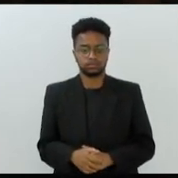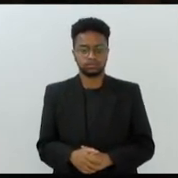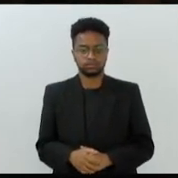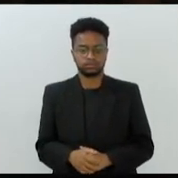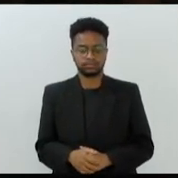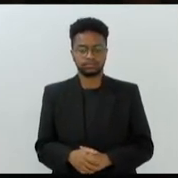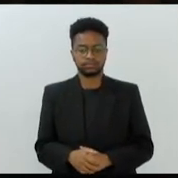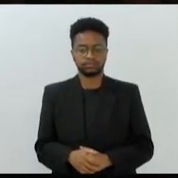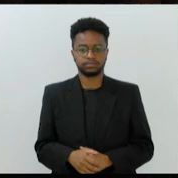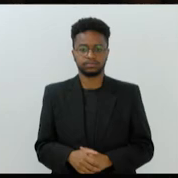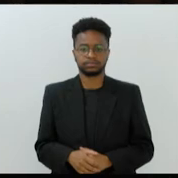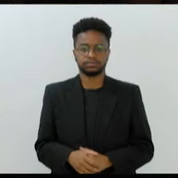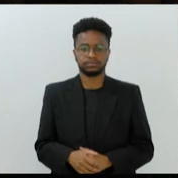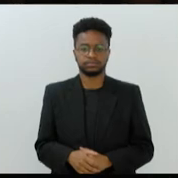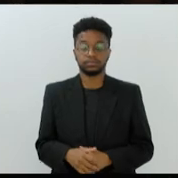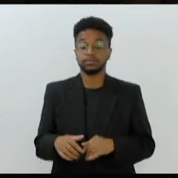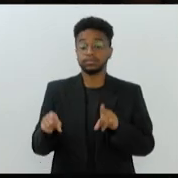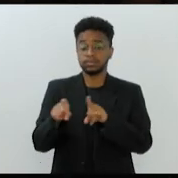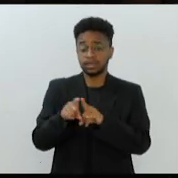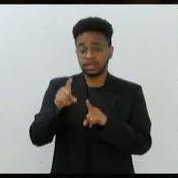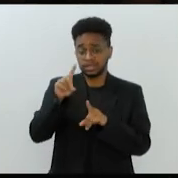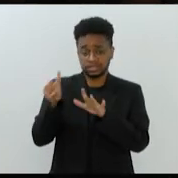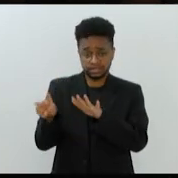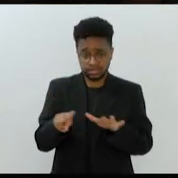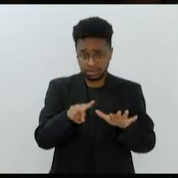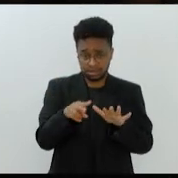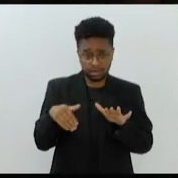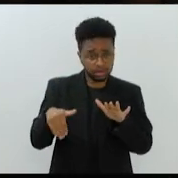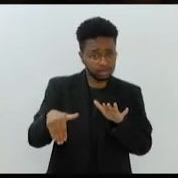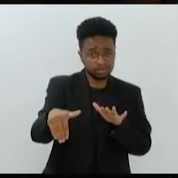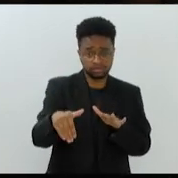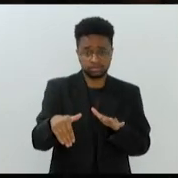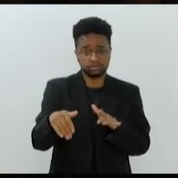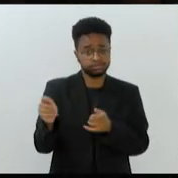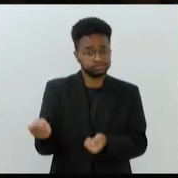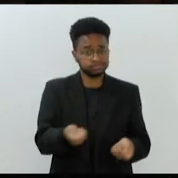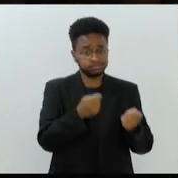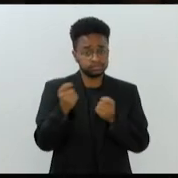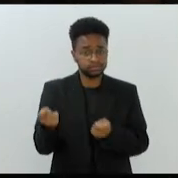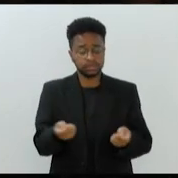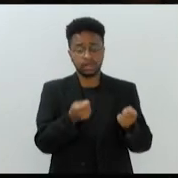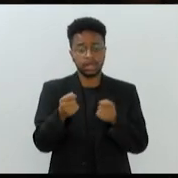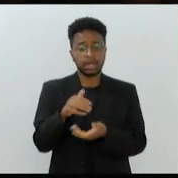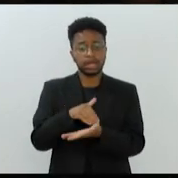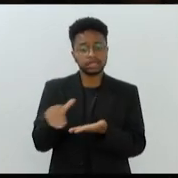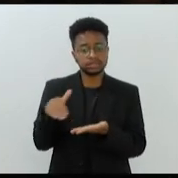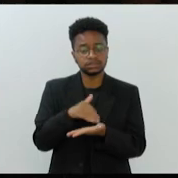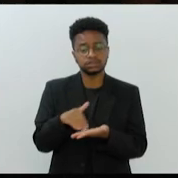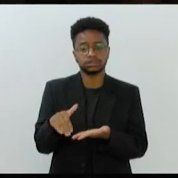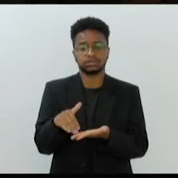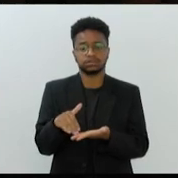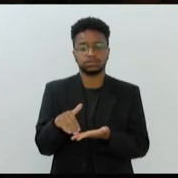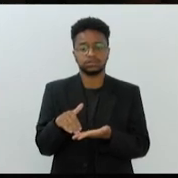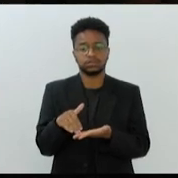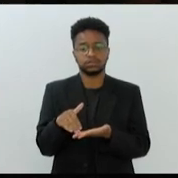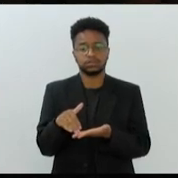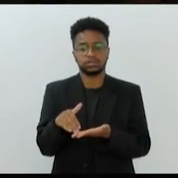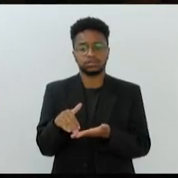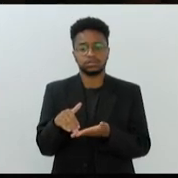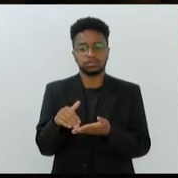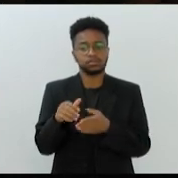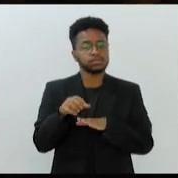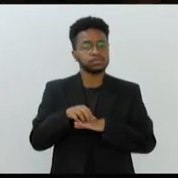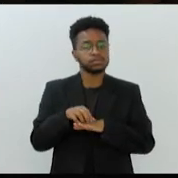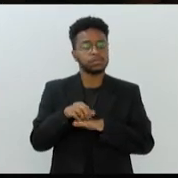Além disso, cada semana, a tal da Secretaria de